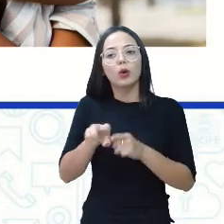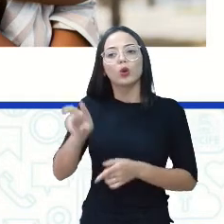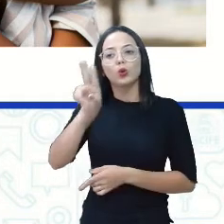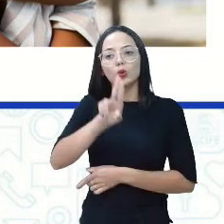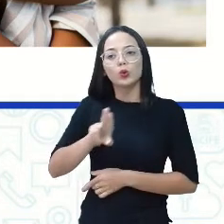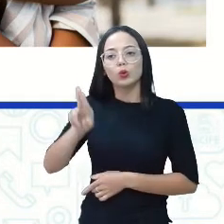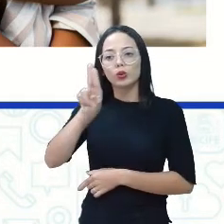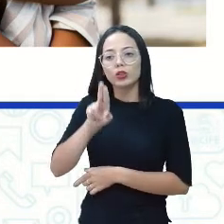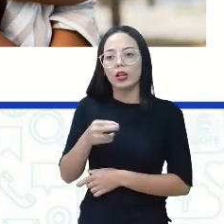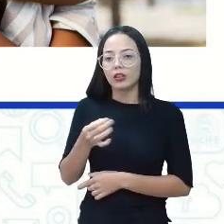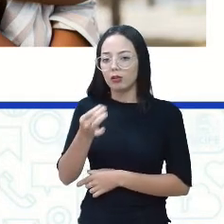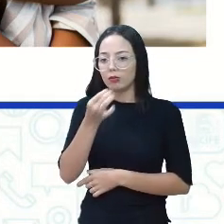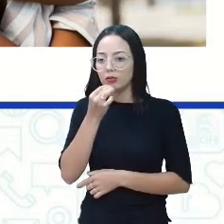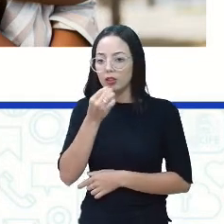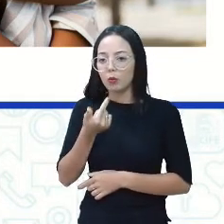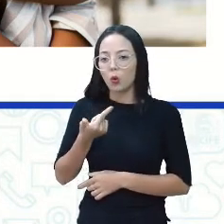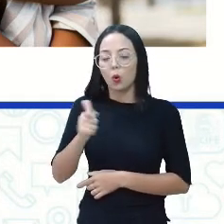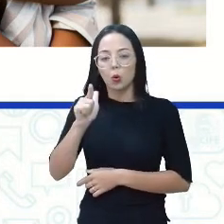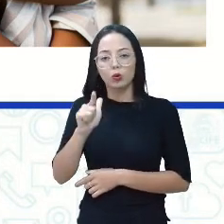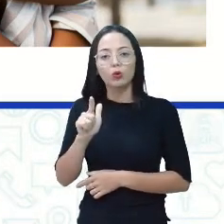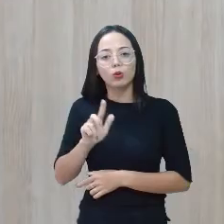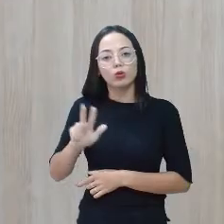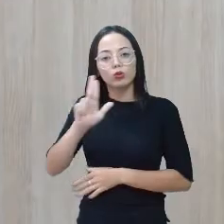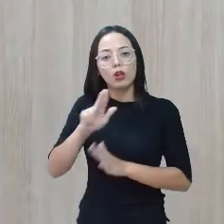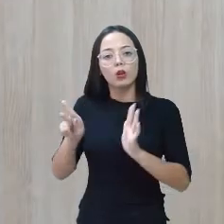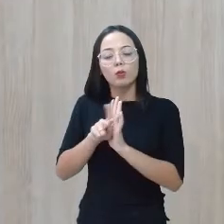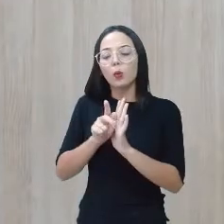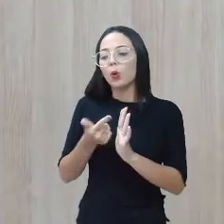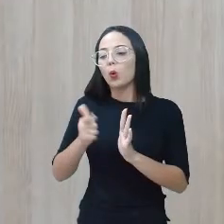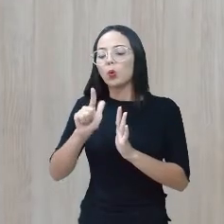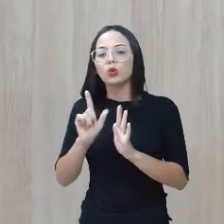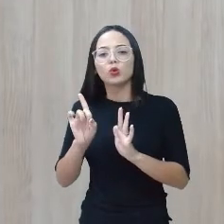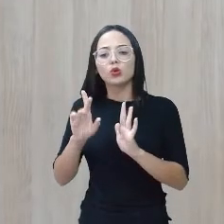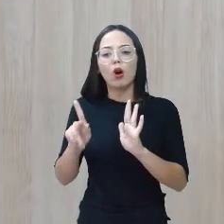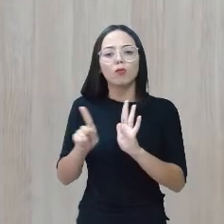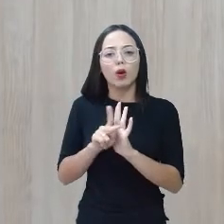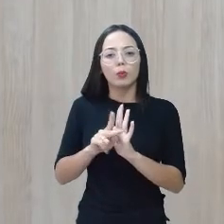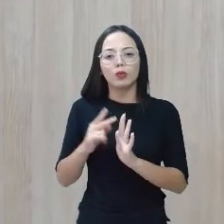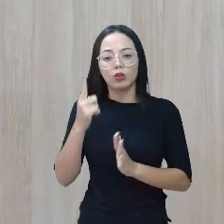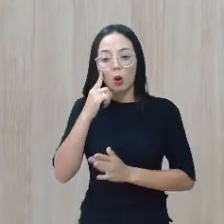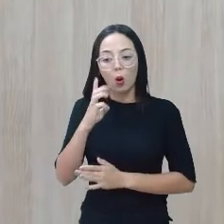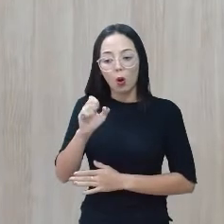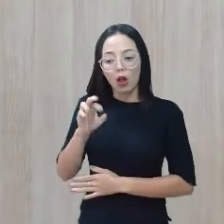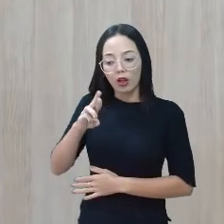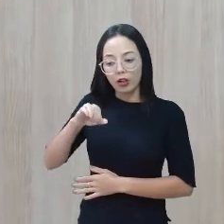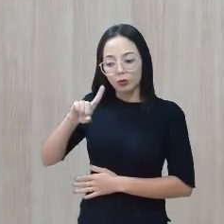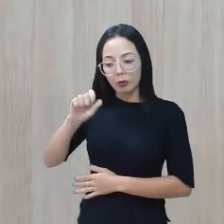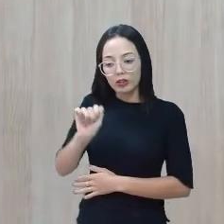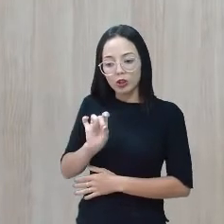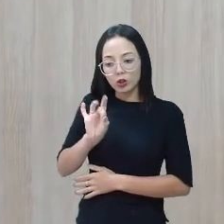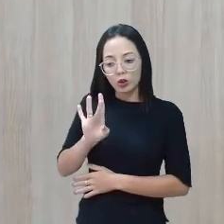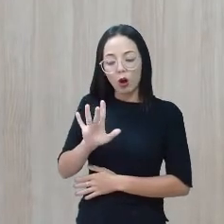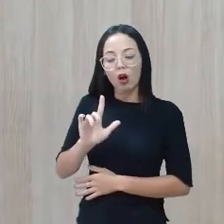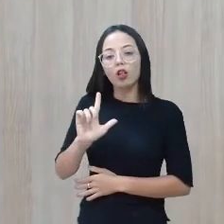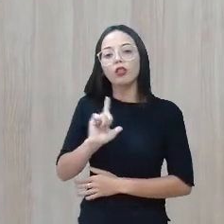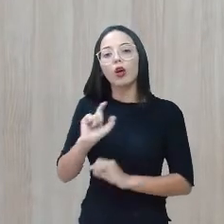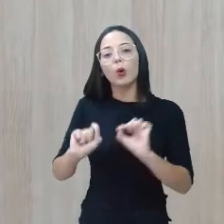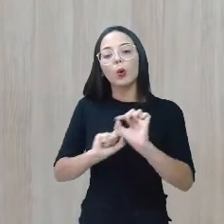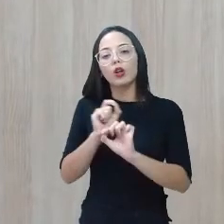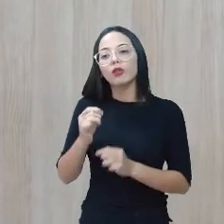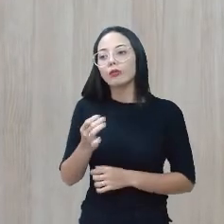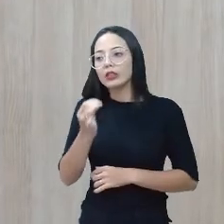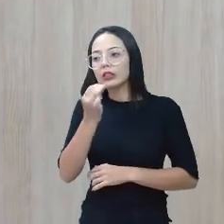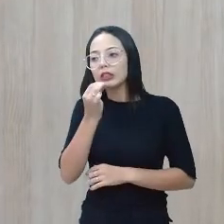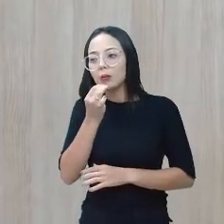sem outro método anticoncepcional, quando ele é usado sem outro método. Então, só o espermicida, ele tem